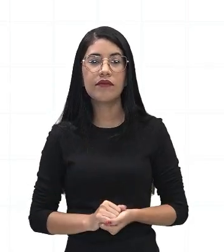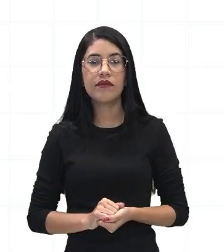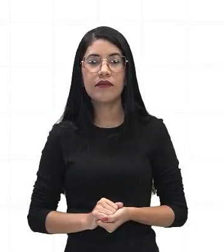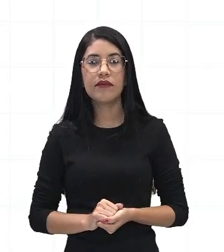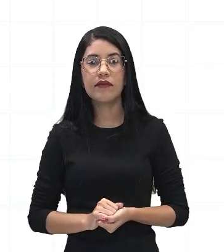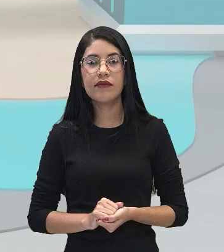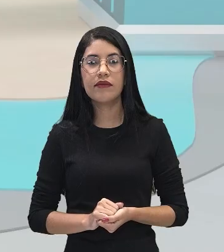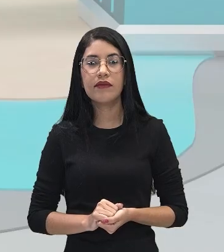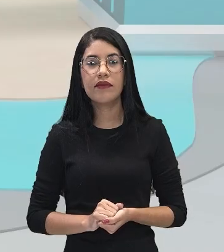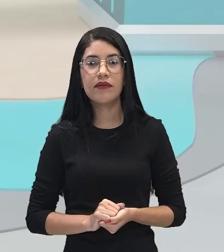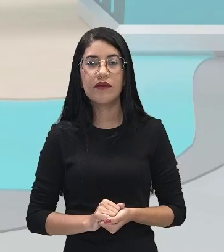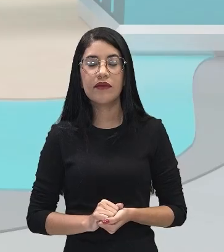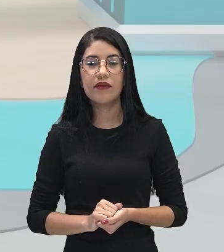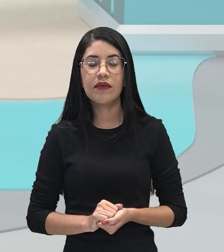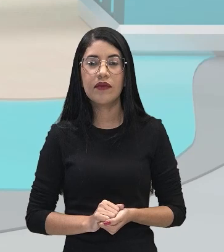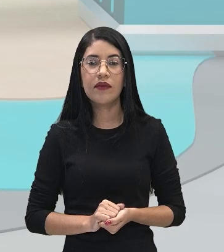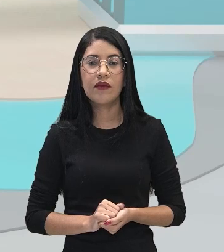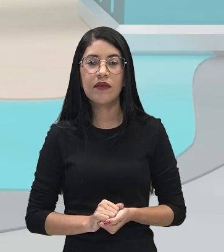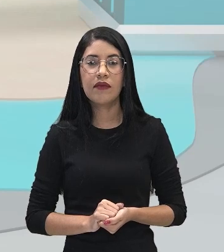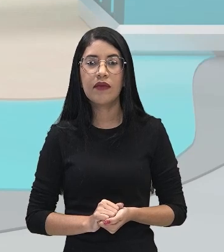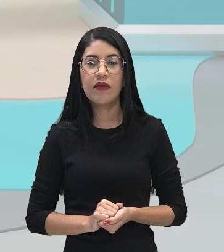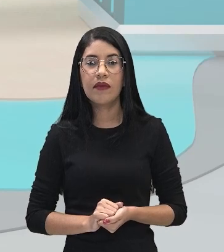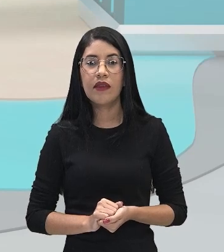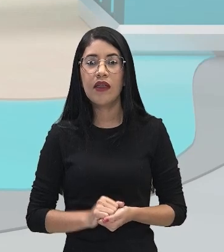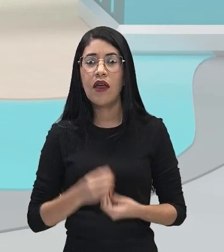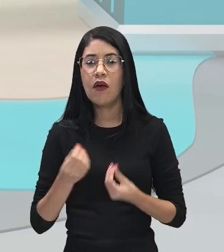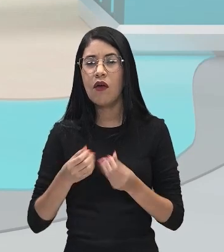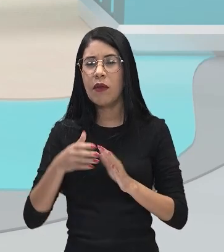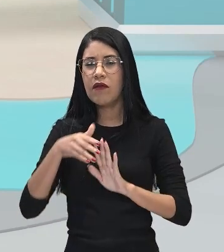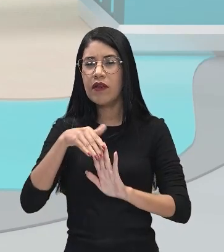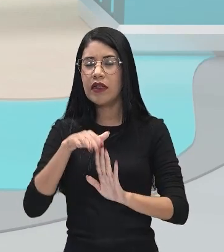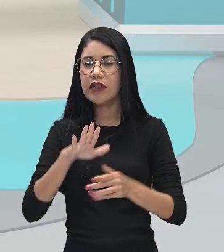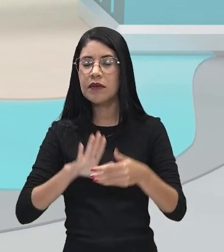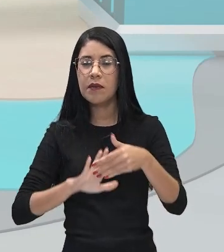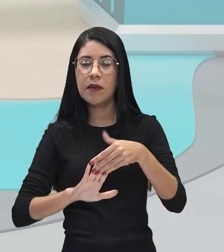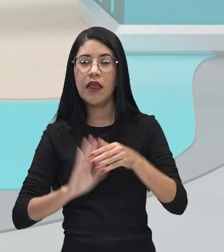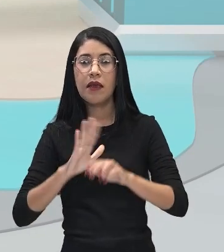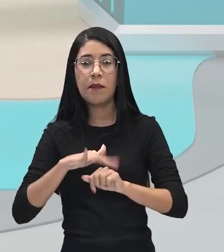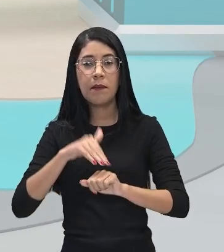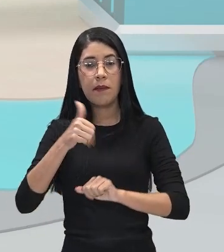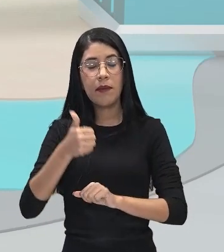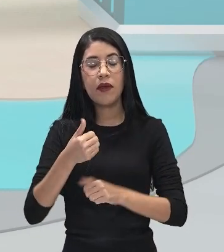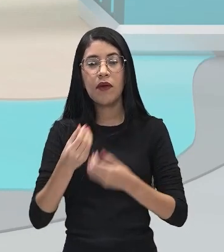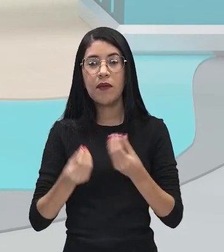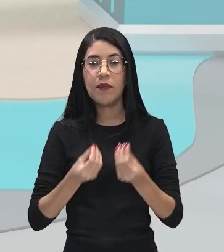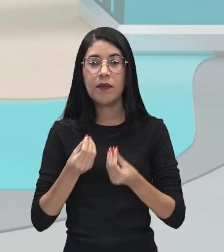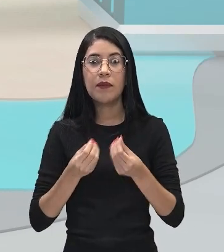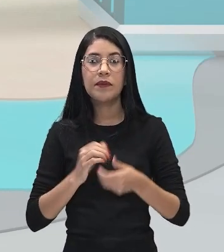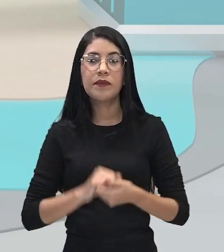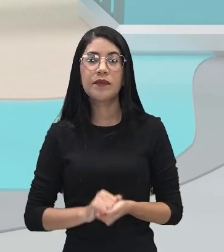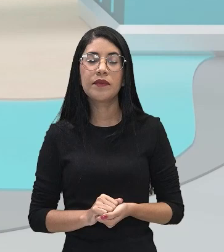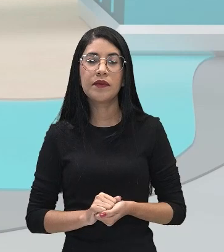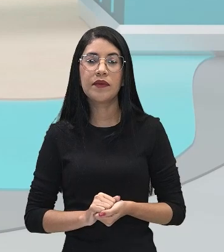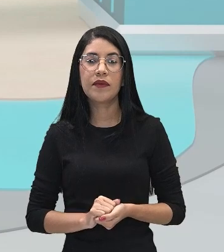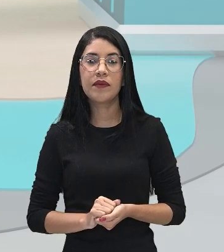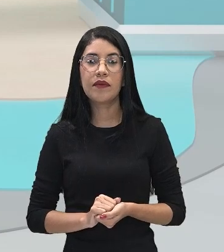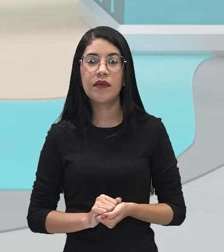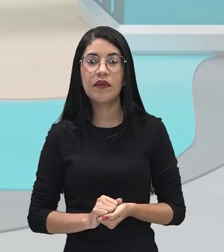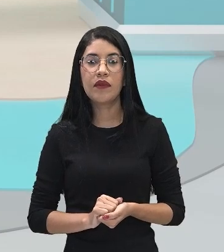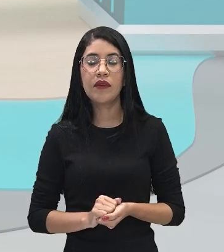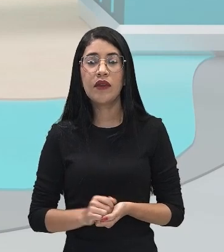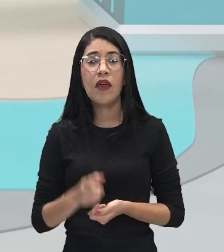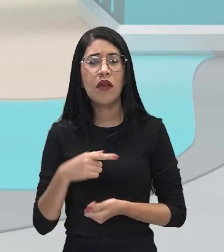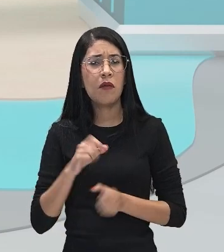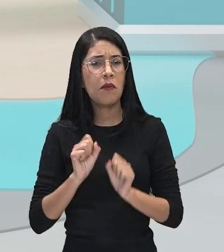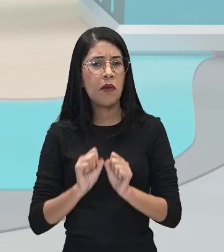de exercícios, né, para flexibilidade, para alongamentos. Então, para isso, você pode fazer em